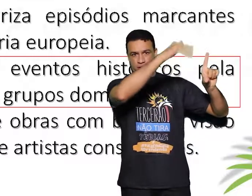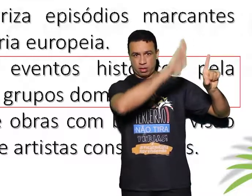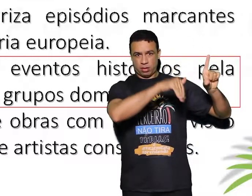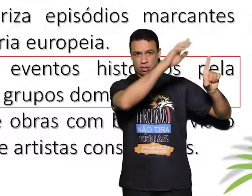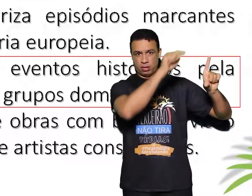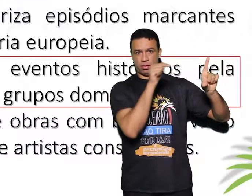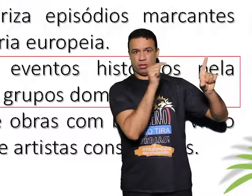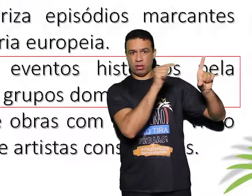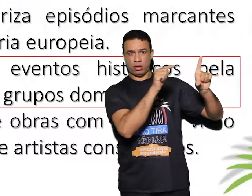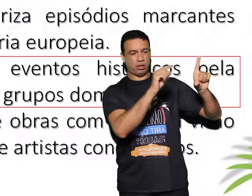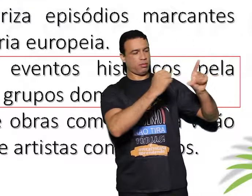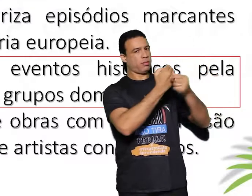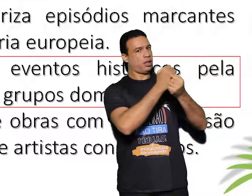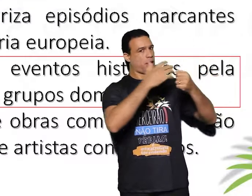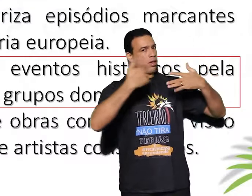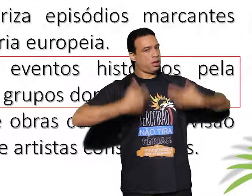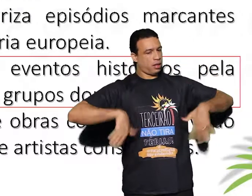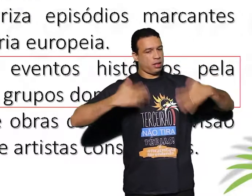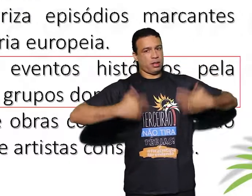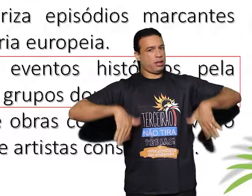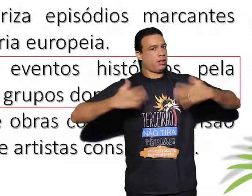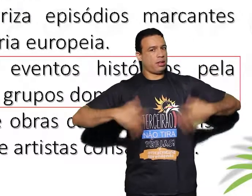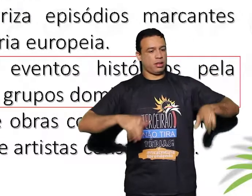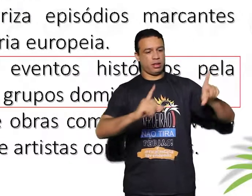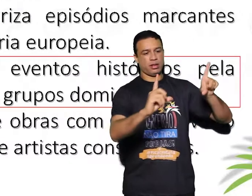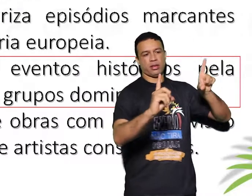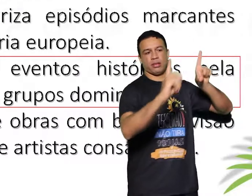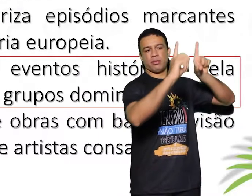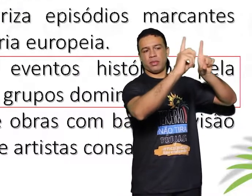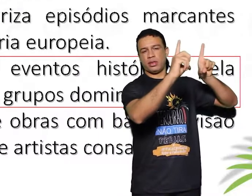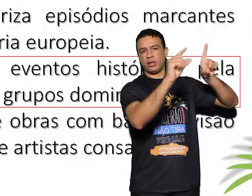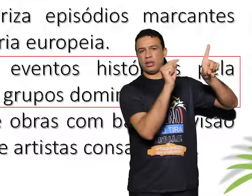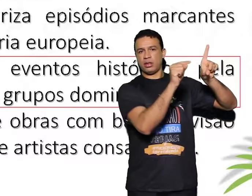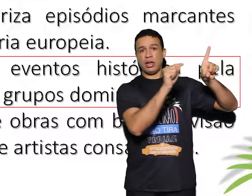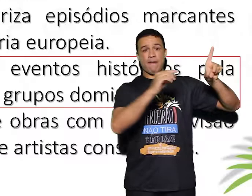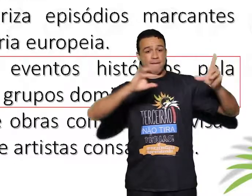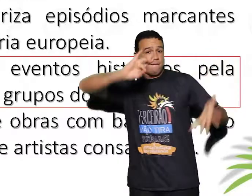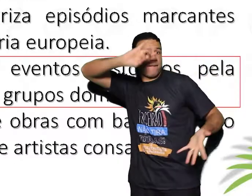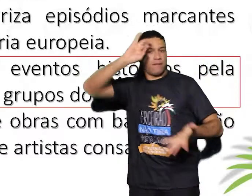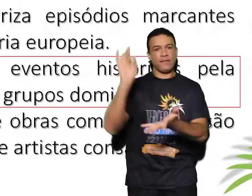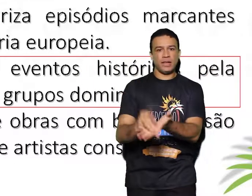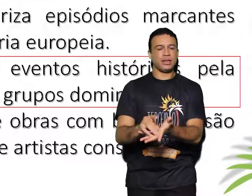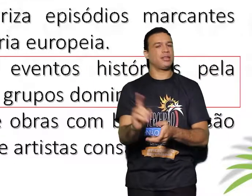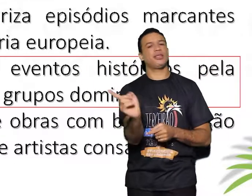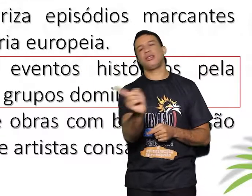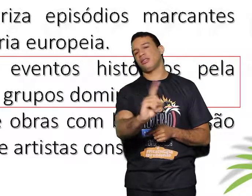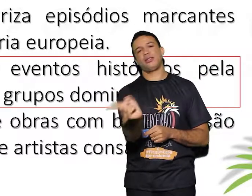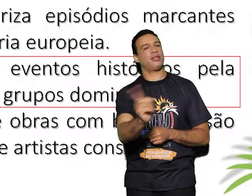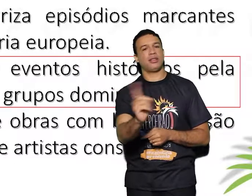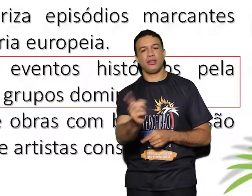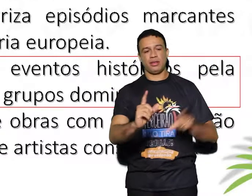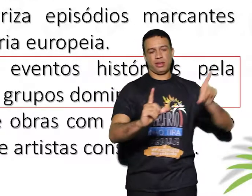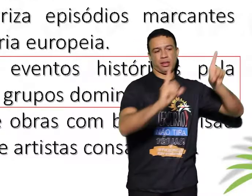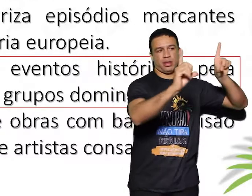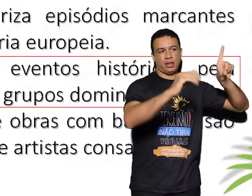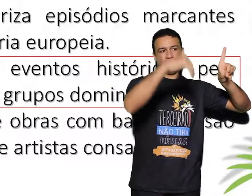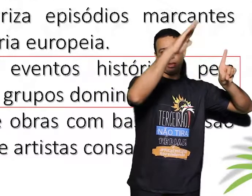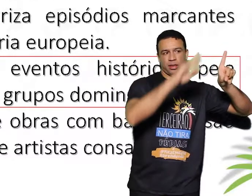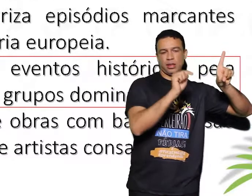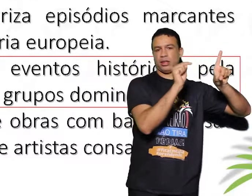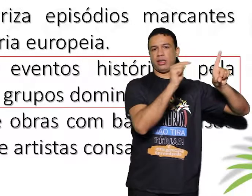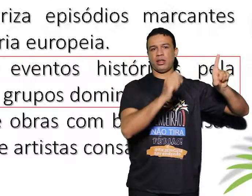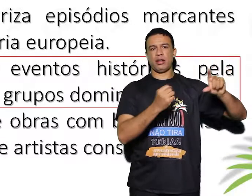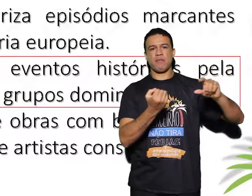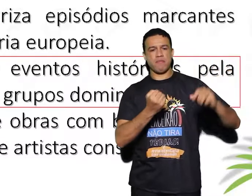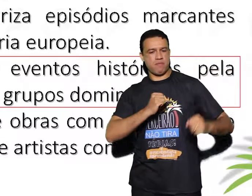é uma gigantesca obra, né, que idealiza alguma coisa que realmente não aconteceu. Por isso que essa pintura, nesse caso, exalta o